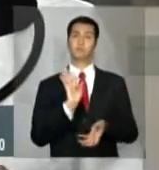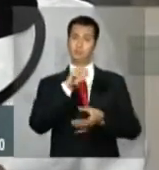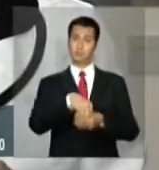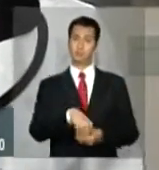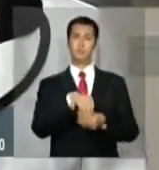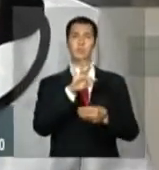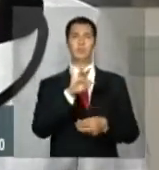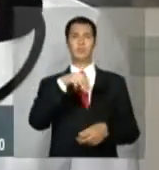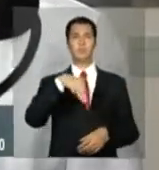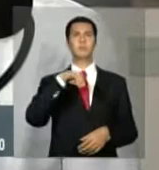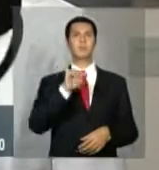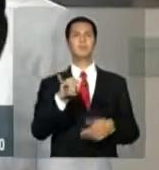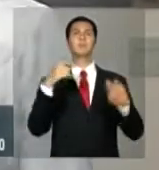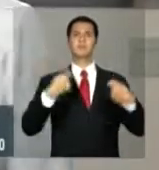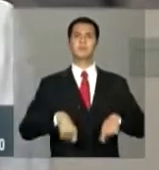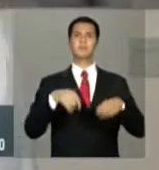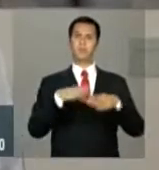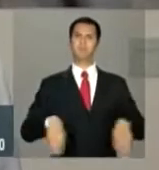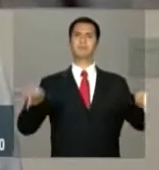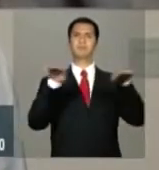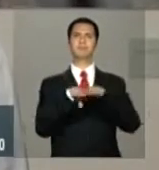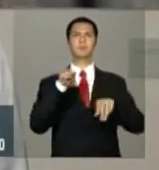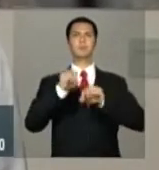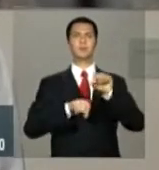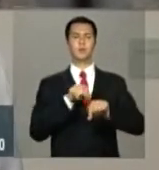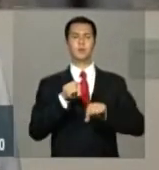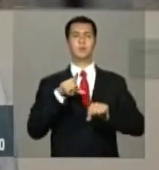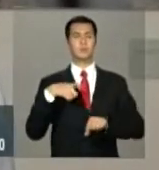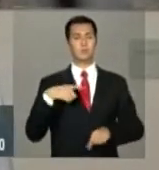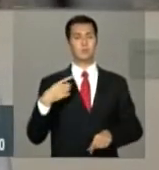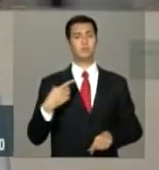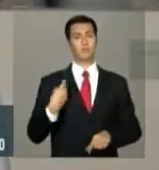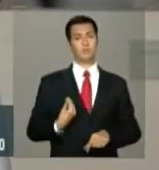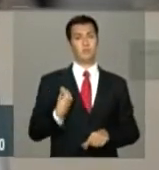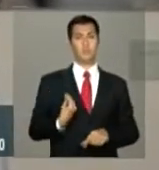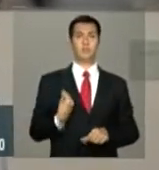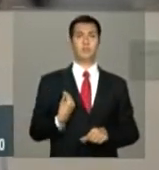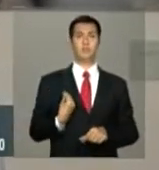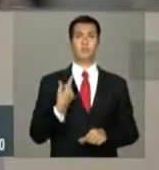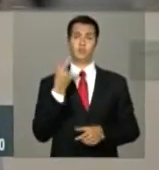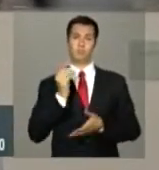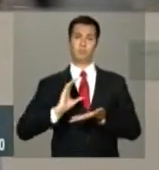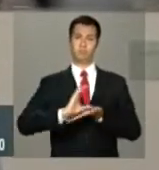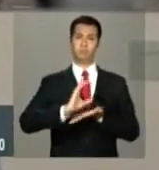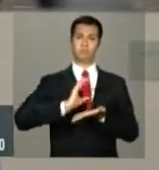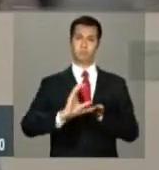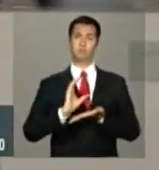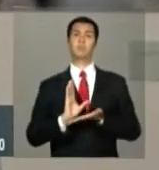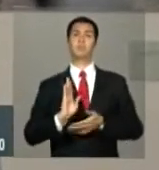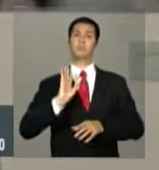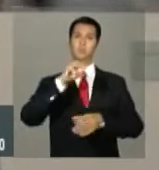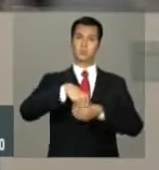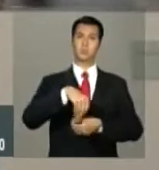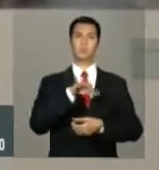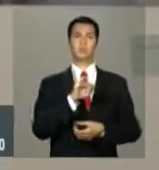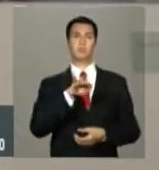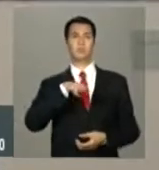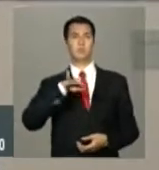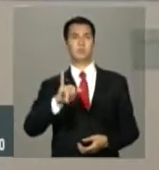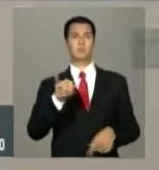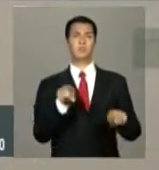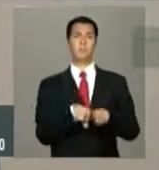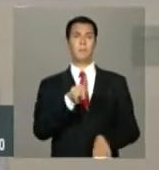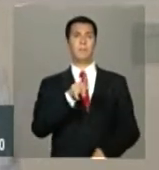uma proporcionalidade entre a participação desses respectivos países no PIB